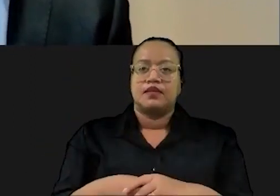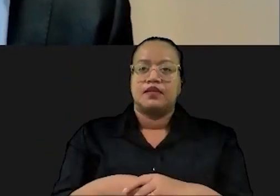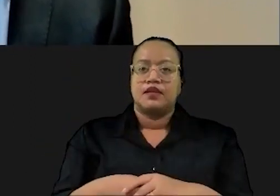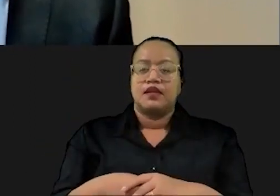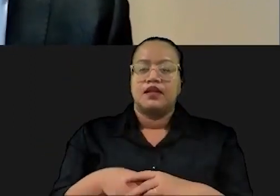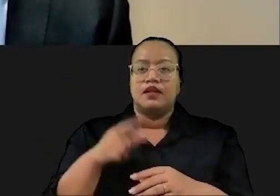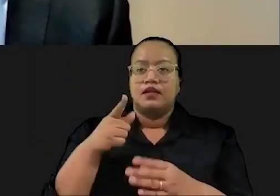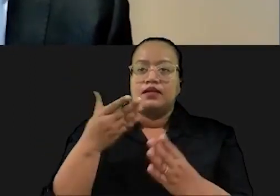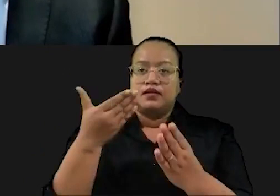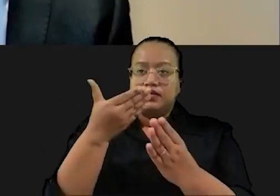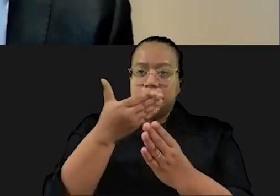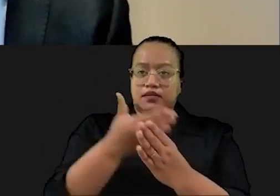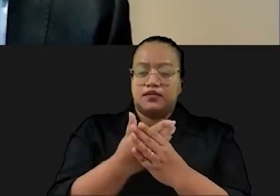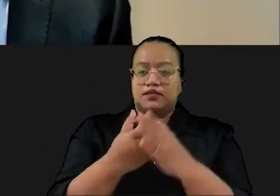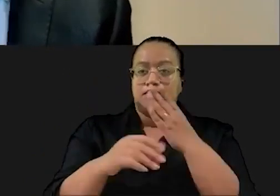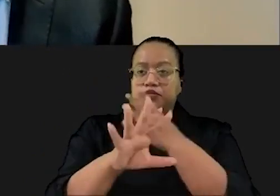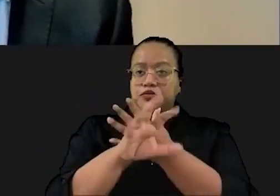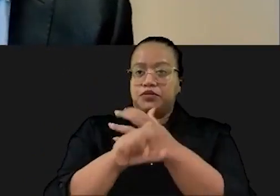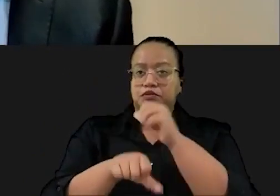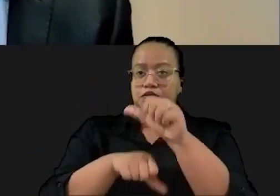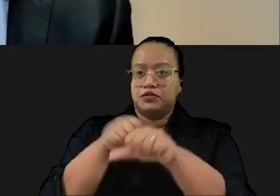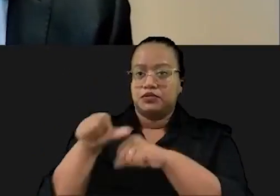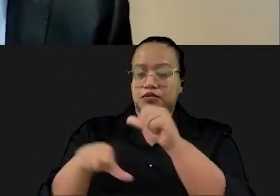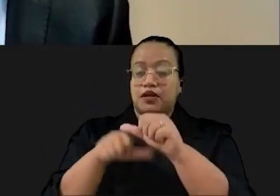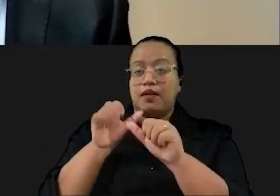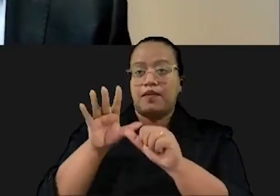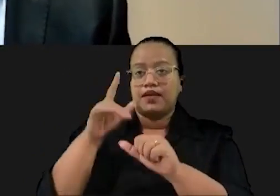pensar de outra forma, mudar a nossa forma de